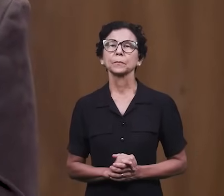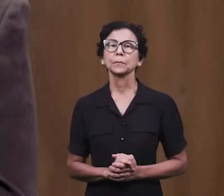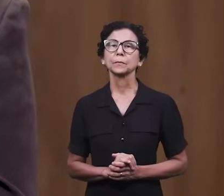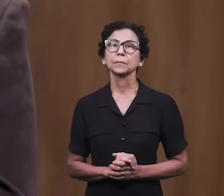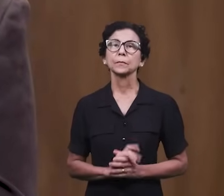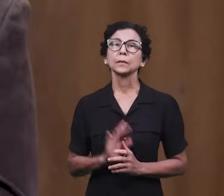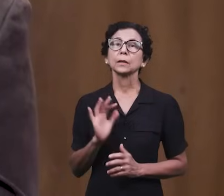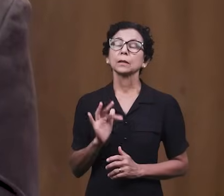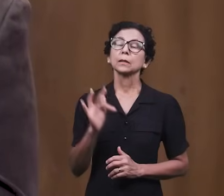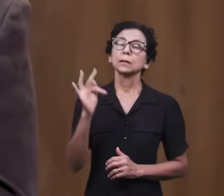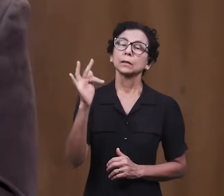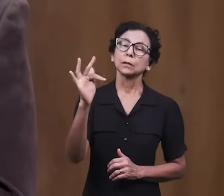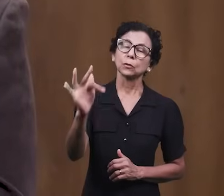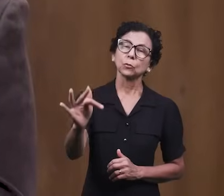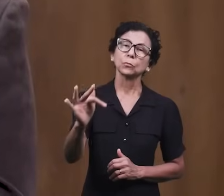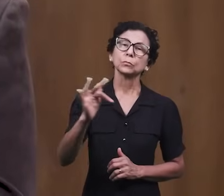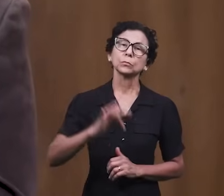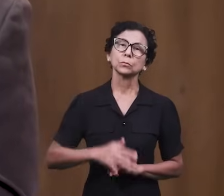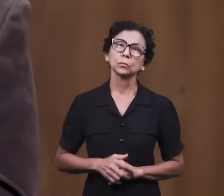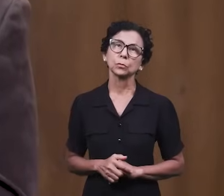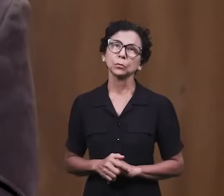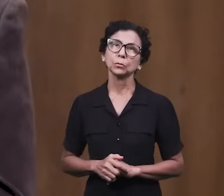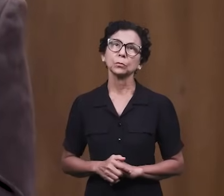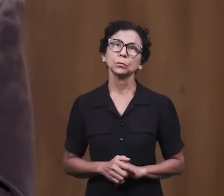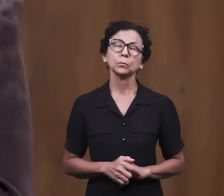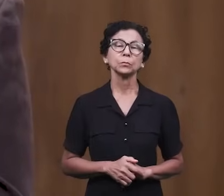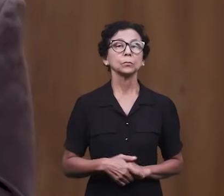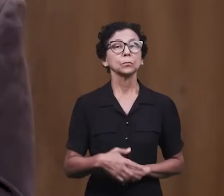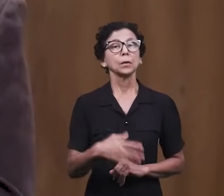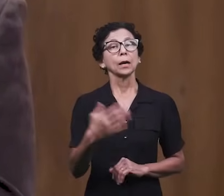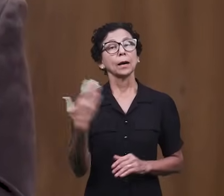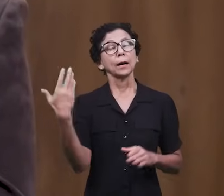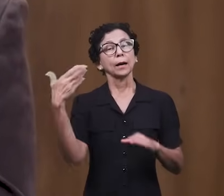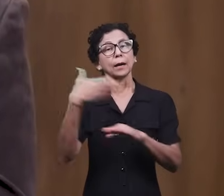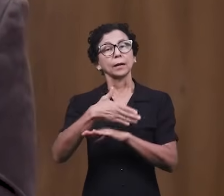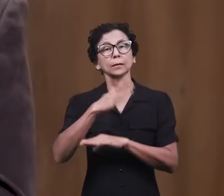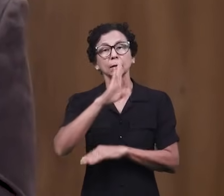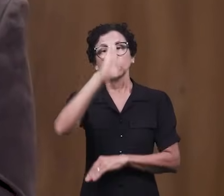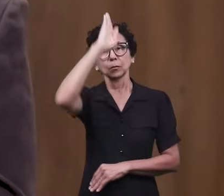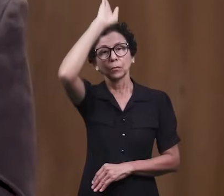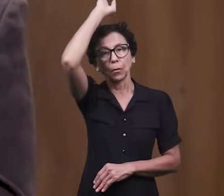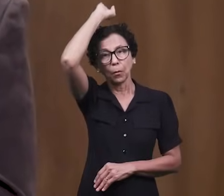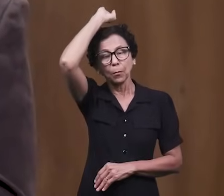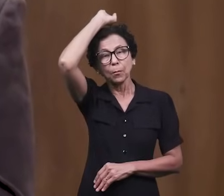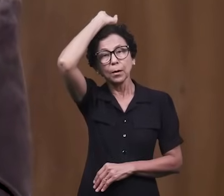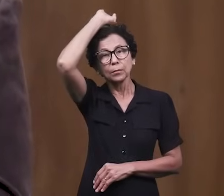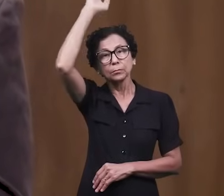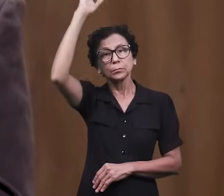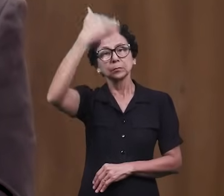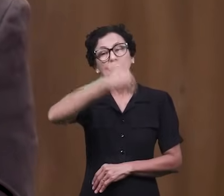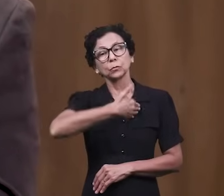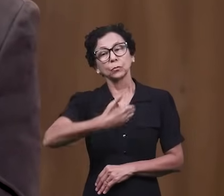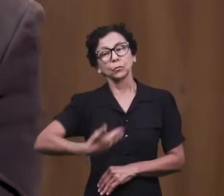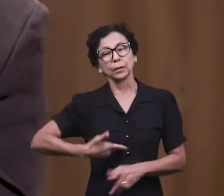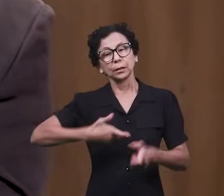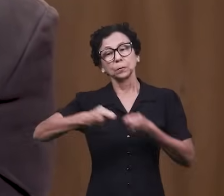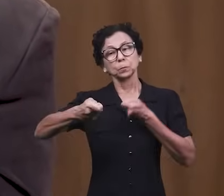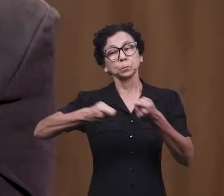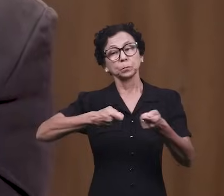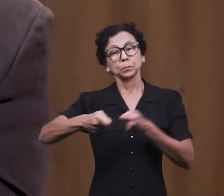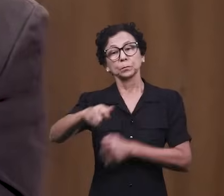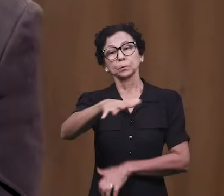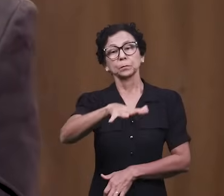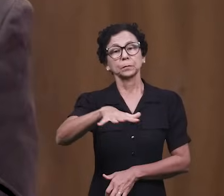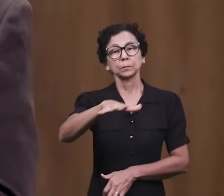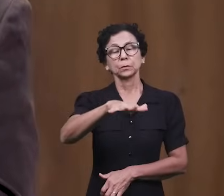Império Romano, naquela região e na ocasião de Herodes, né? Então há